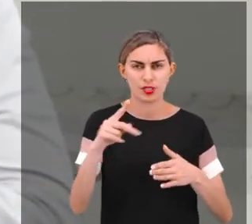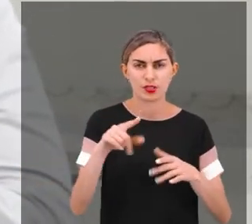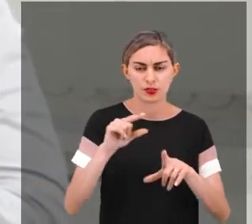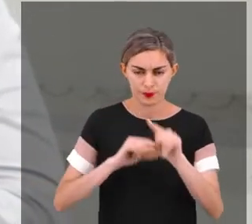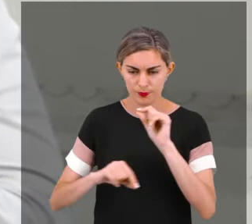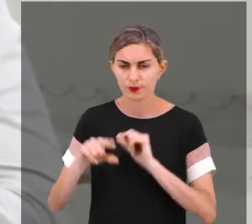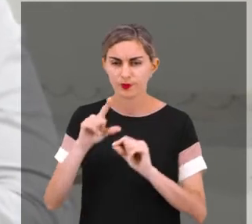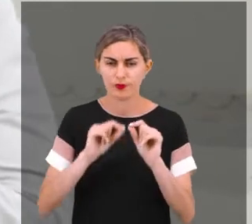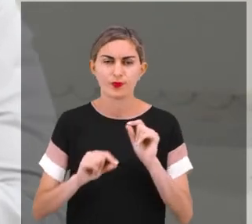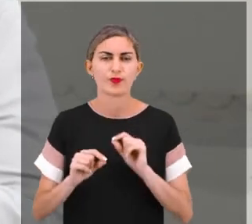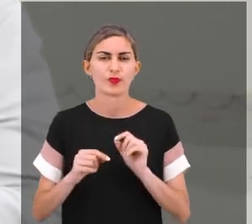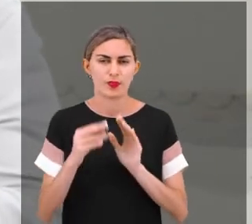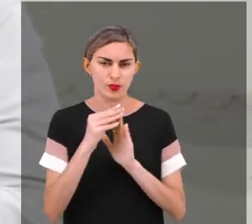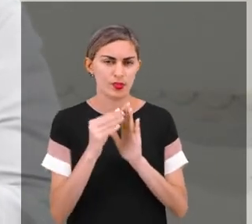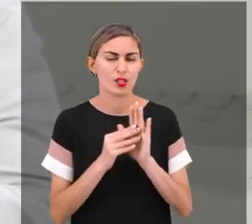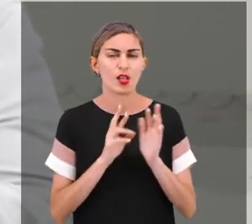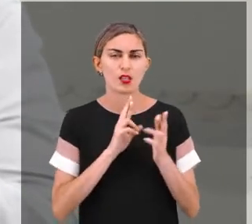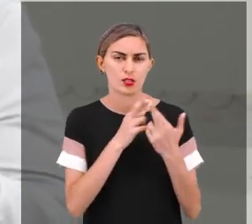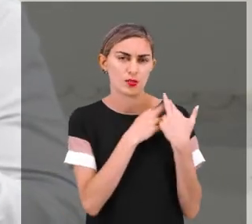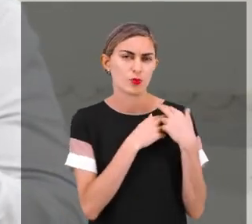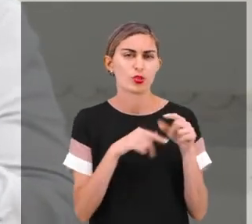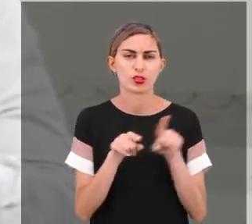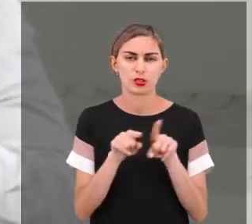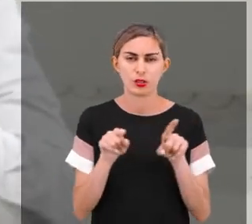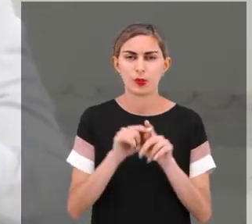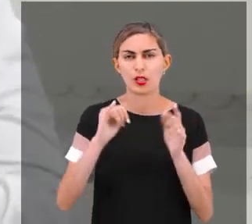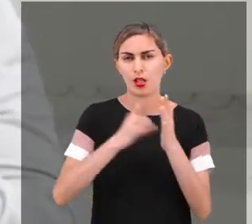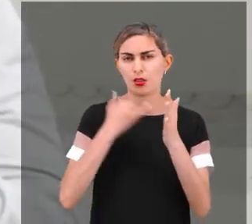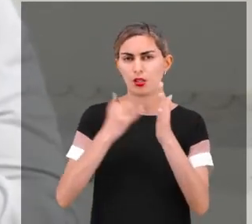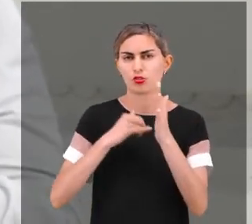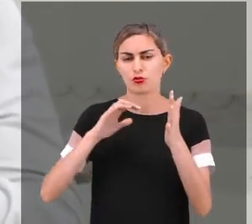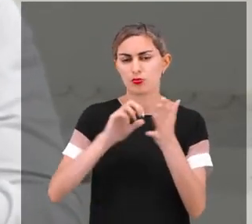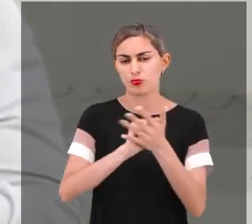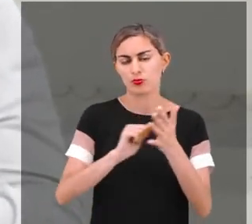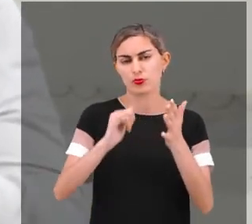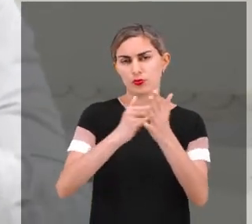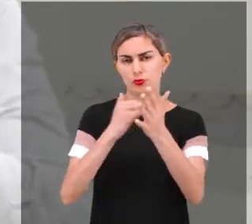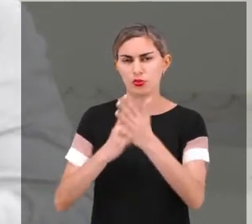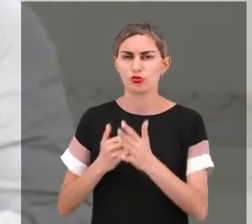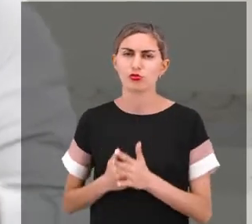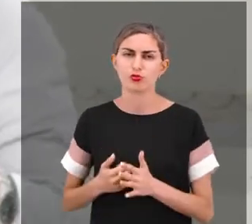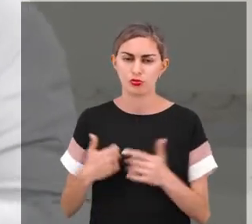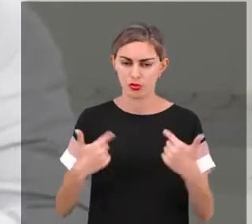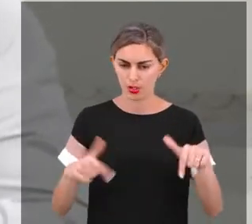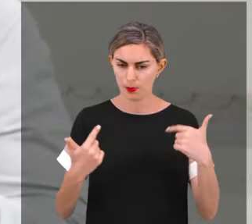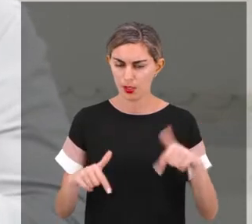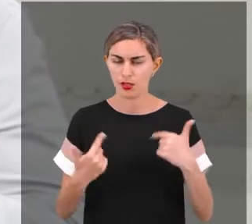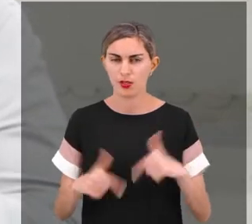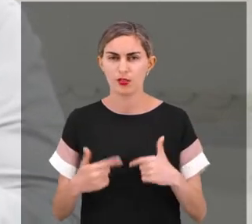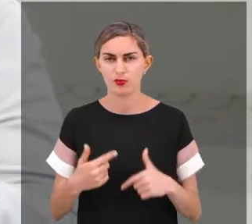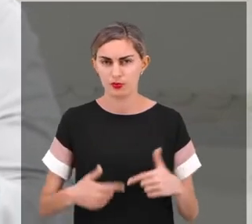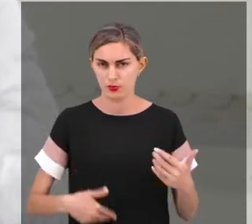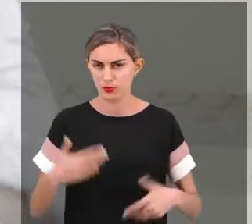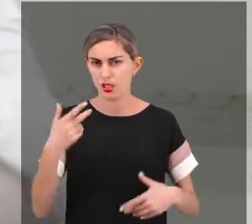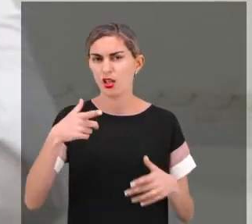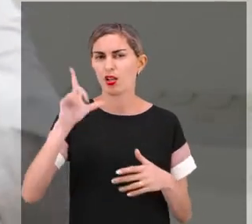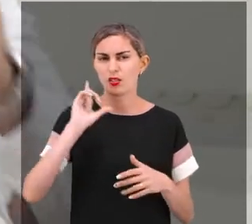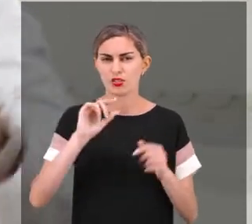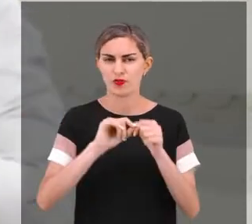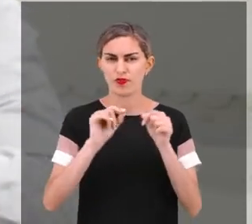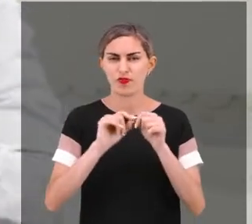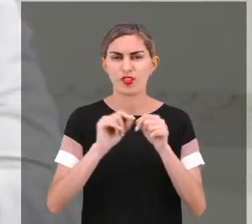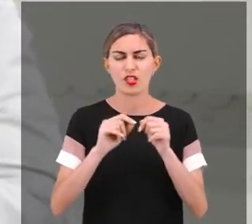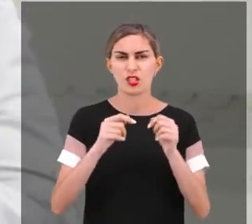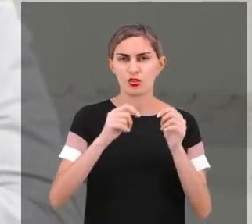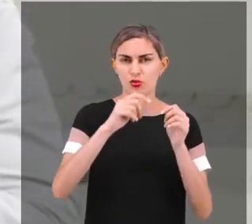essa escalação, né, responde pelo cadastramento e registro desses trabalhadores, antigamente tudo era